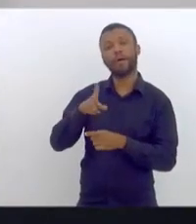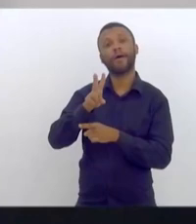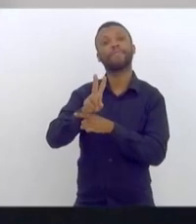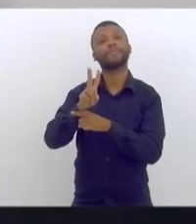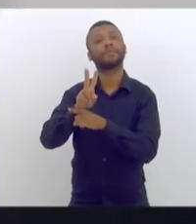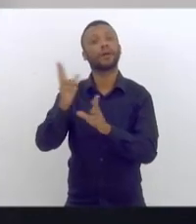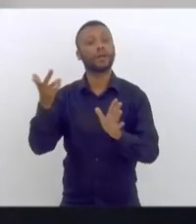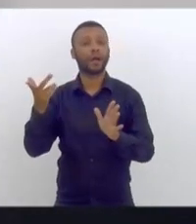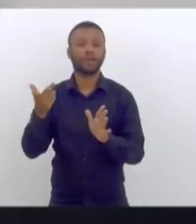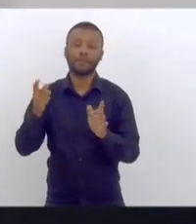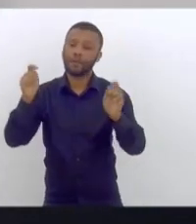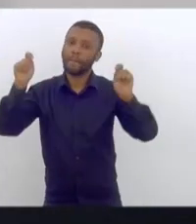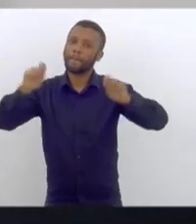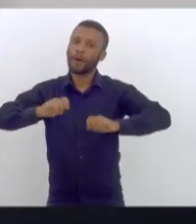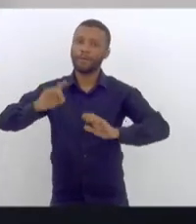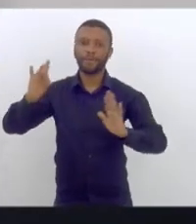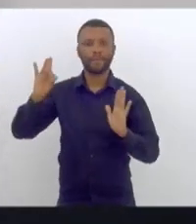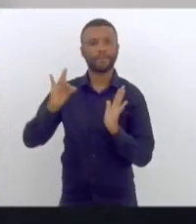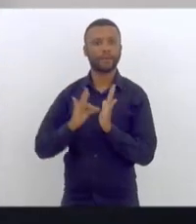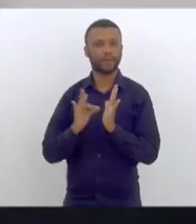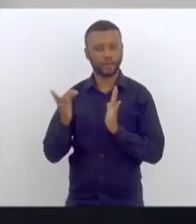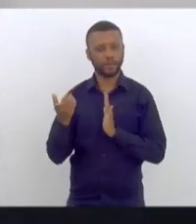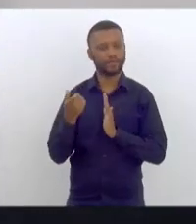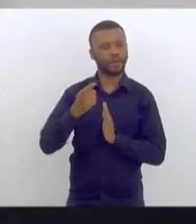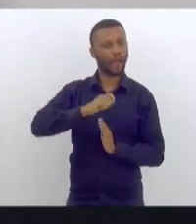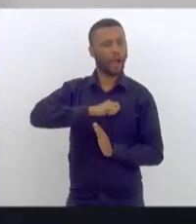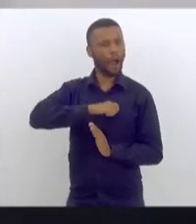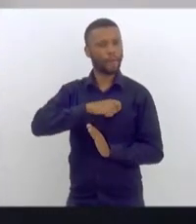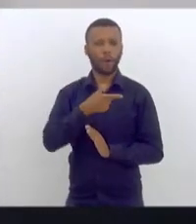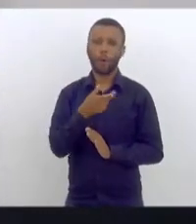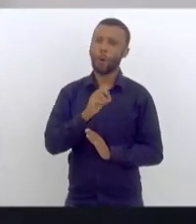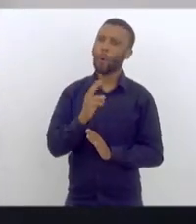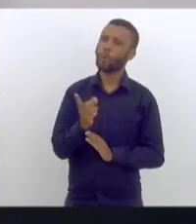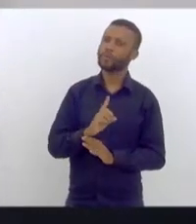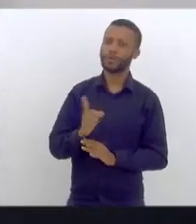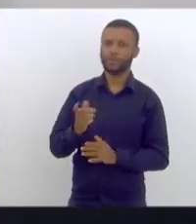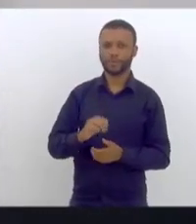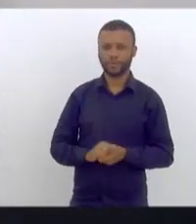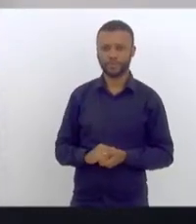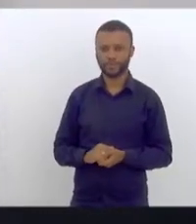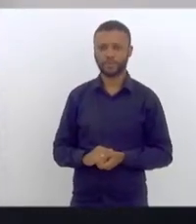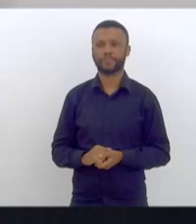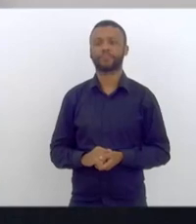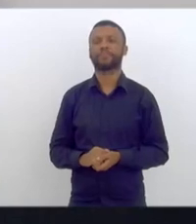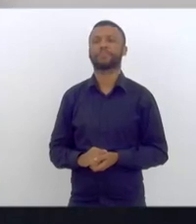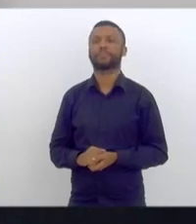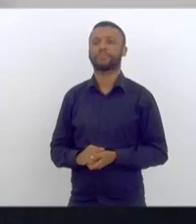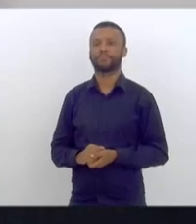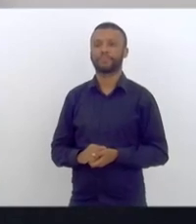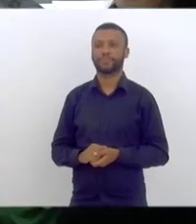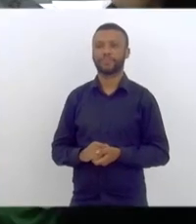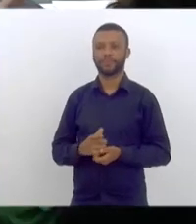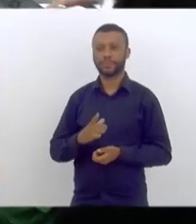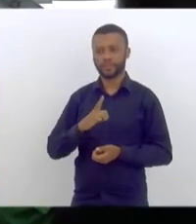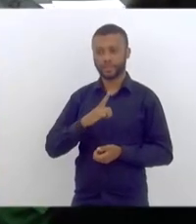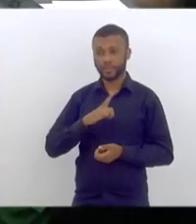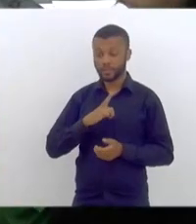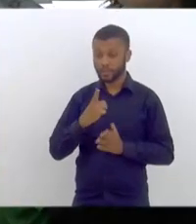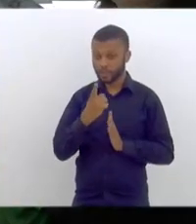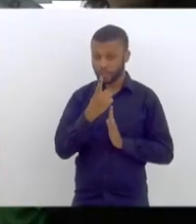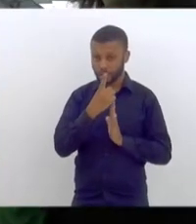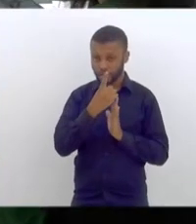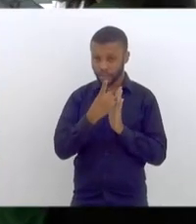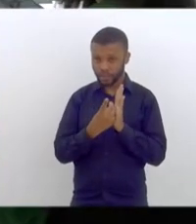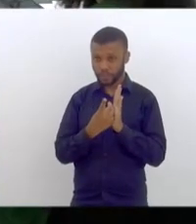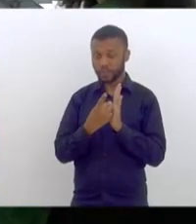constata se é verdadeira declaração ou não pois não as empresas declaradas inidôneas